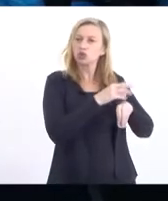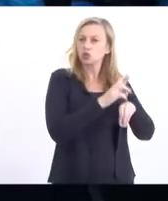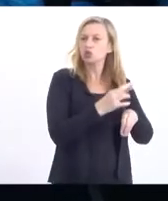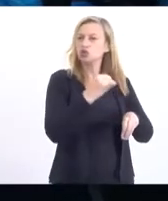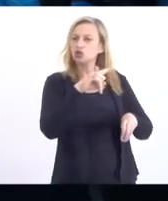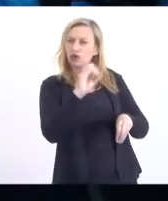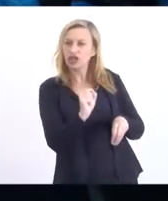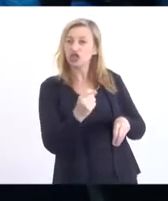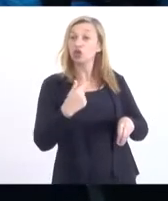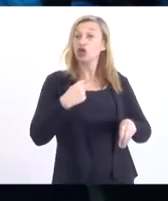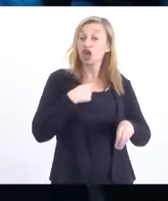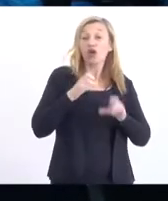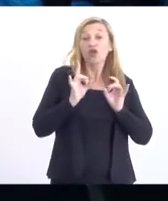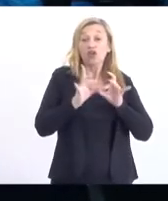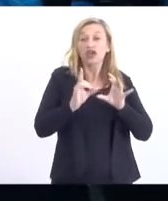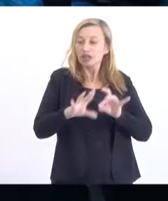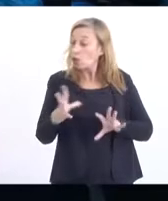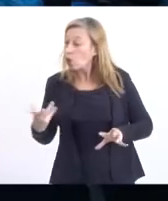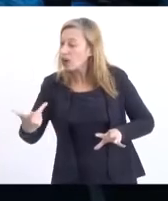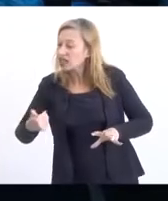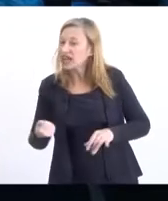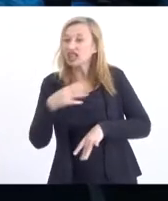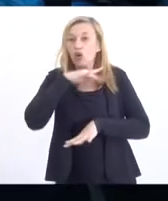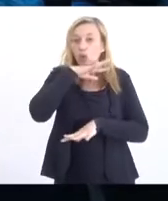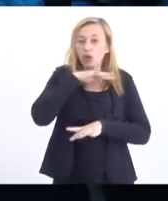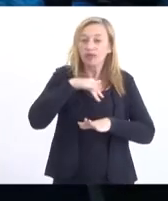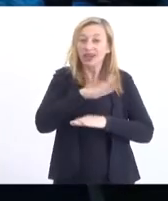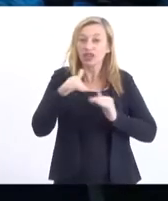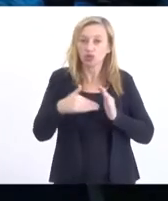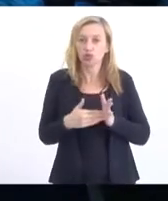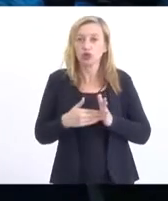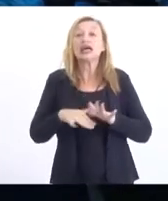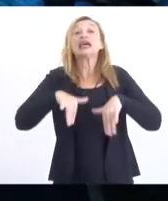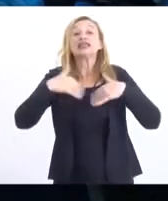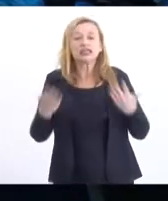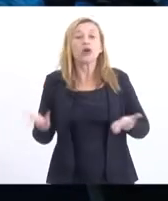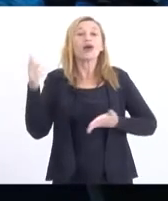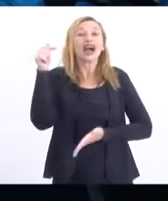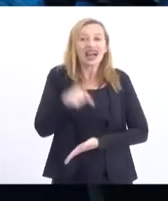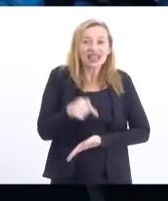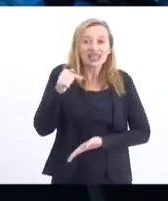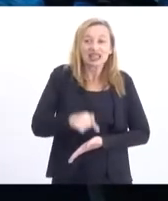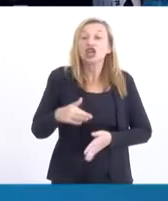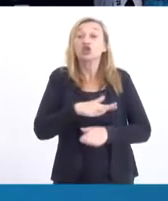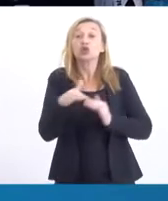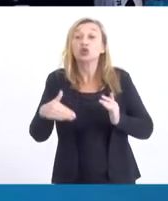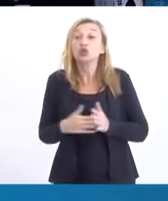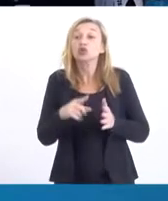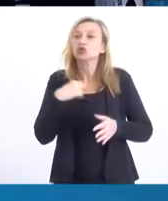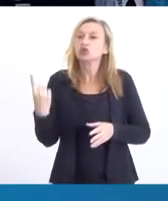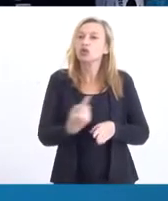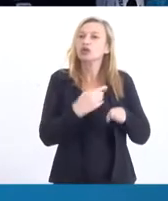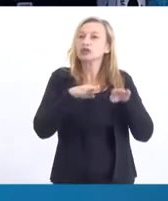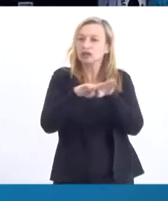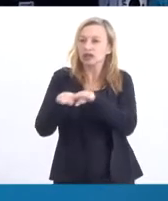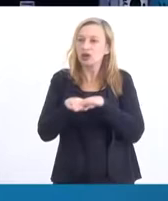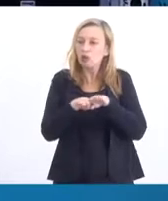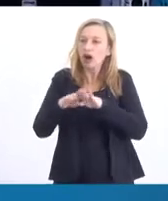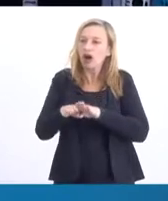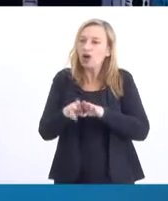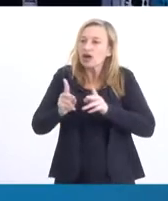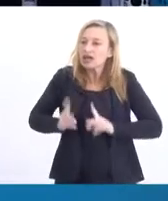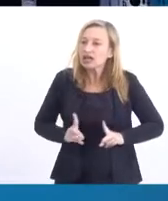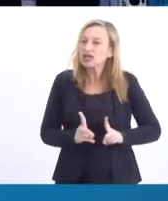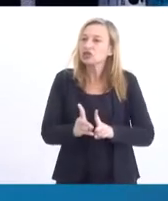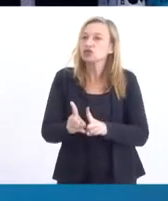vento vai levar qualidade ruim para o milho. Então aqui, todos nós temos que caminhar junto de uma